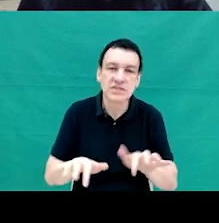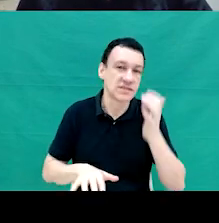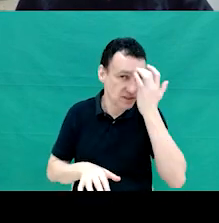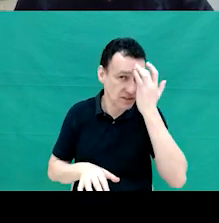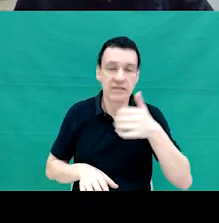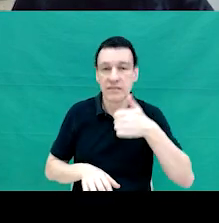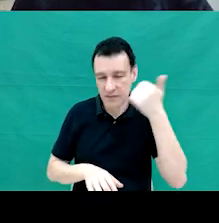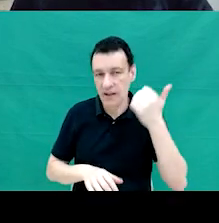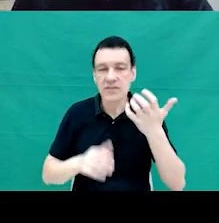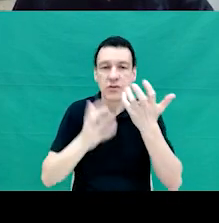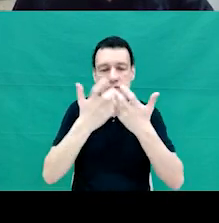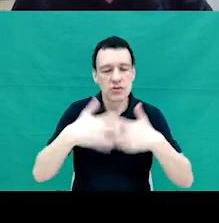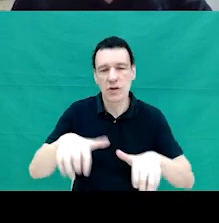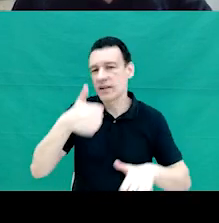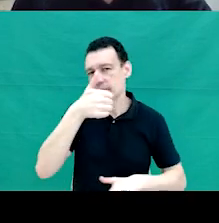usabilidade.